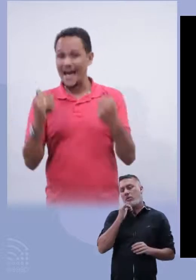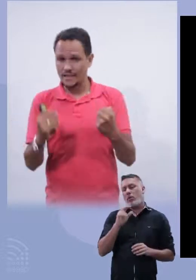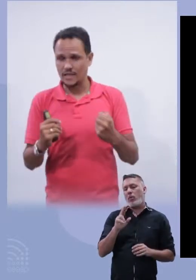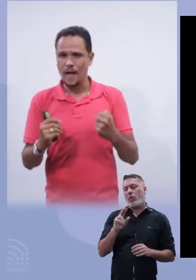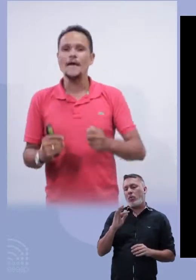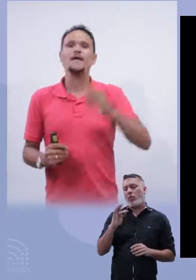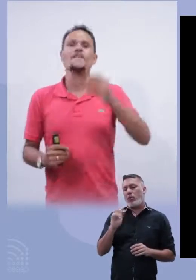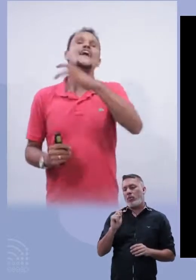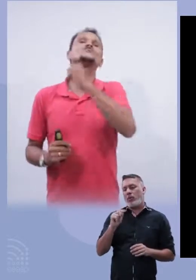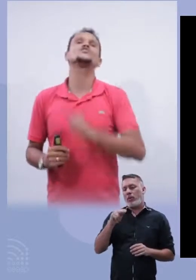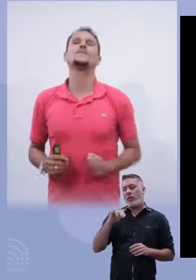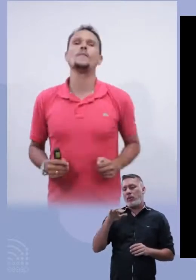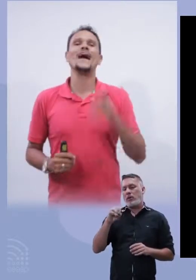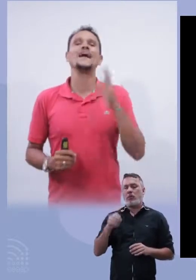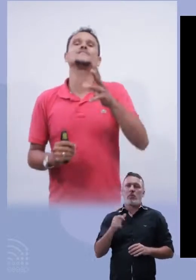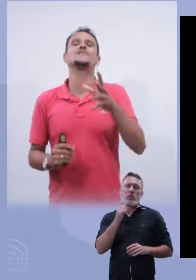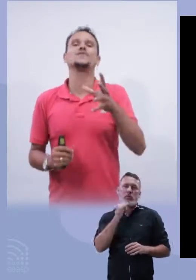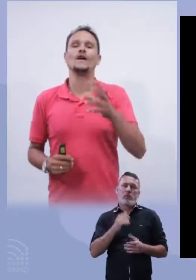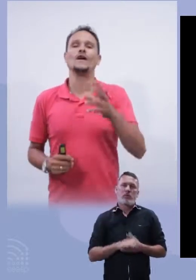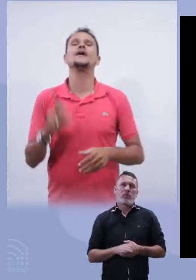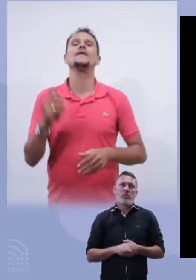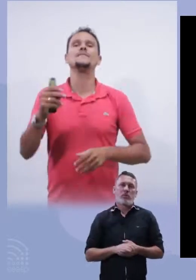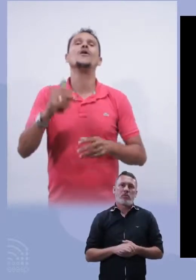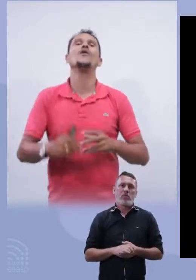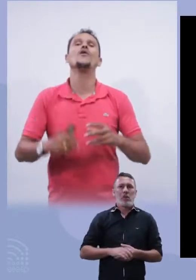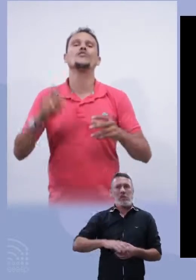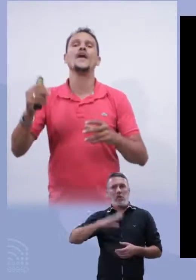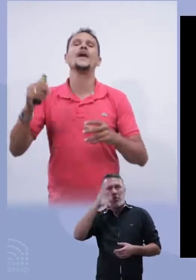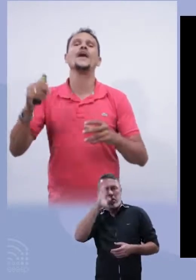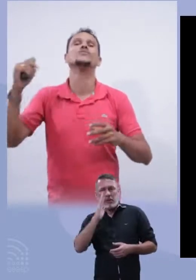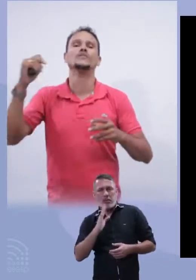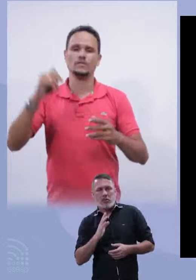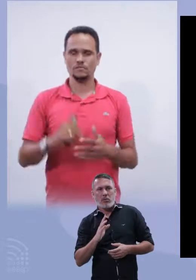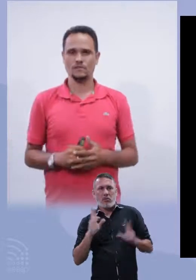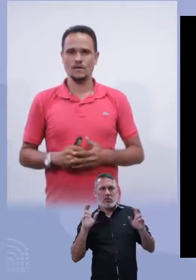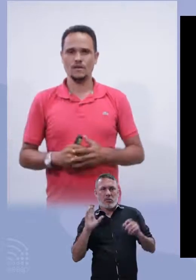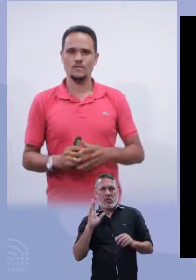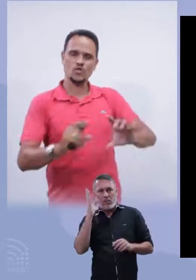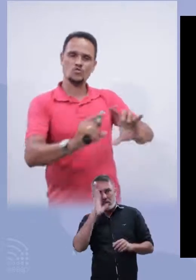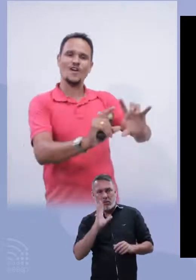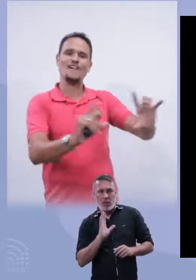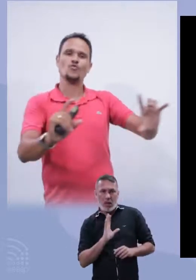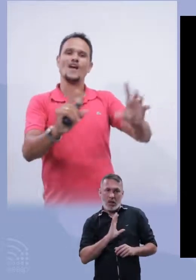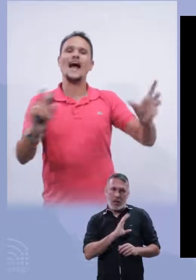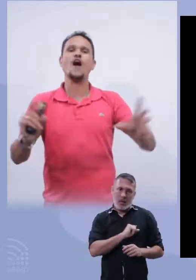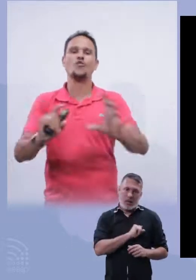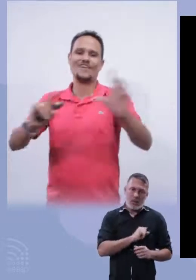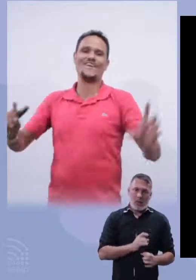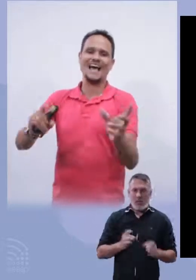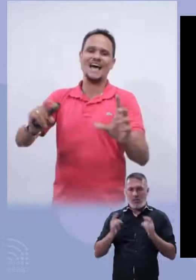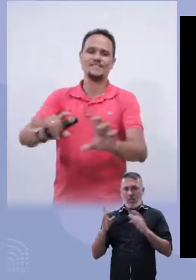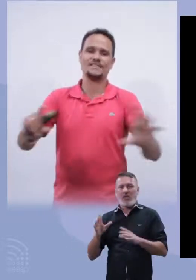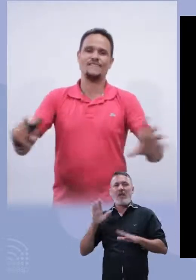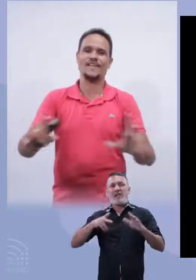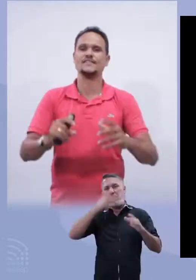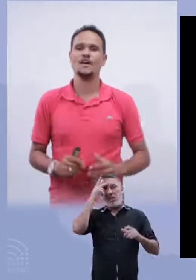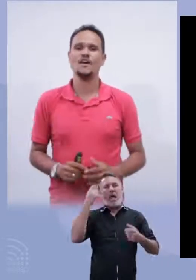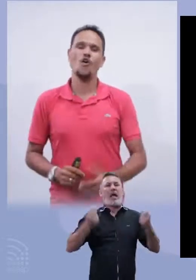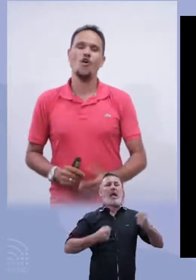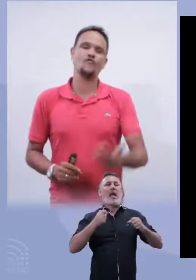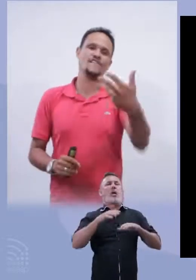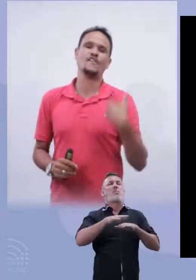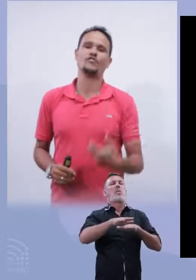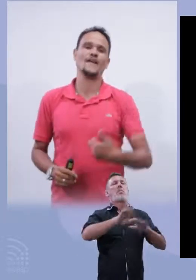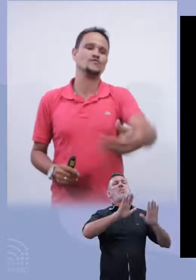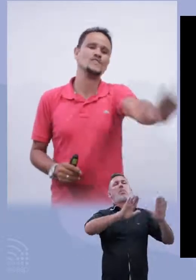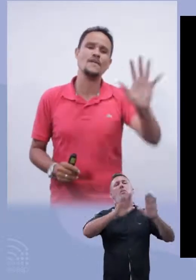da pátria. Frases do tipo, Brasil, ame-o ou deixe-o. Pessoas colocavam no carro, colocavam em casa essa frase.